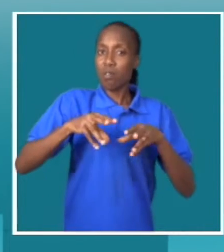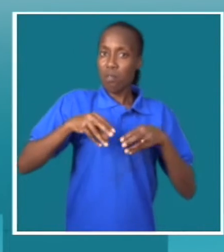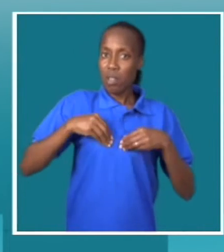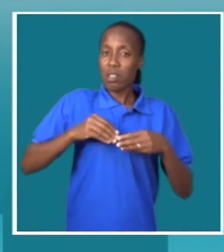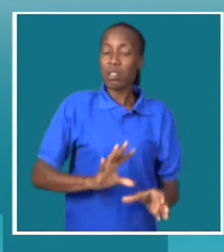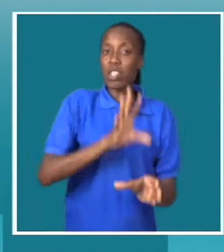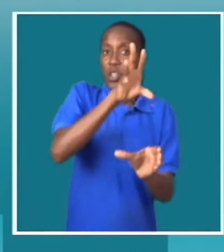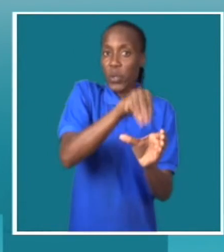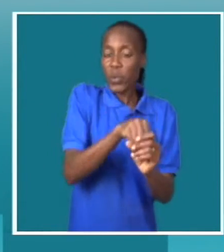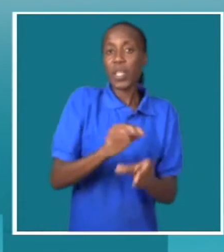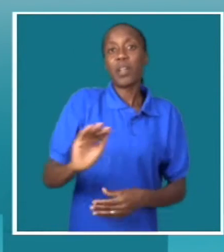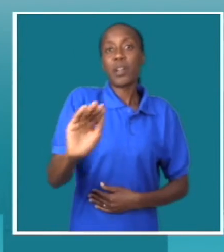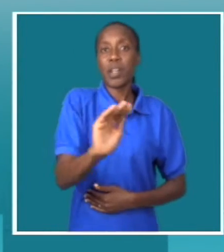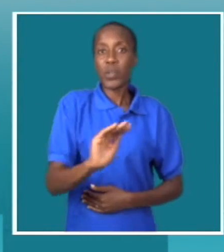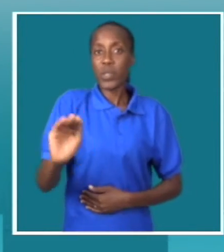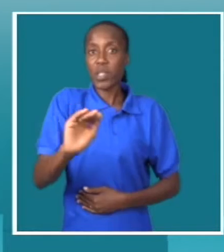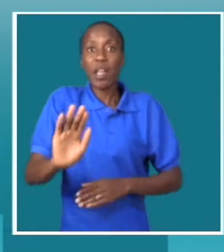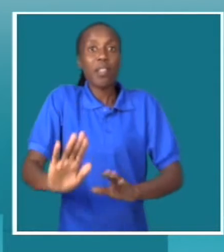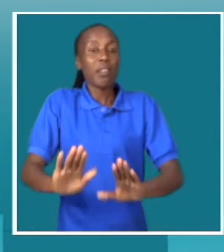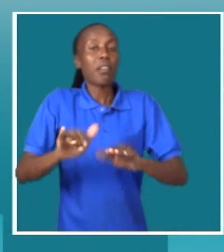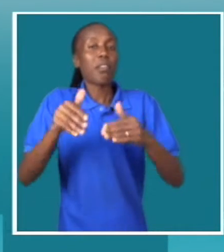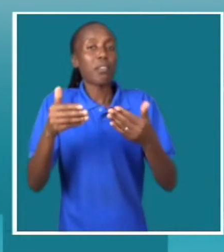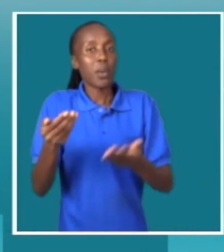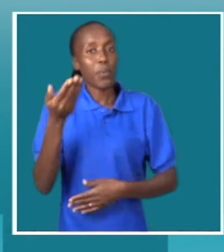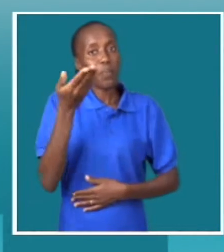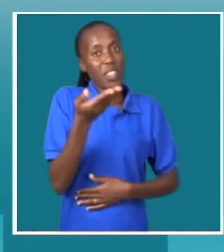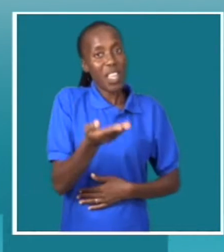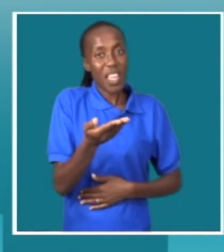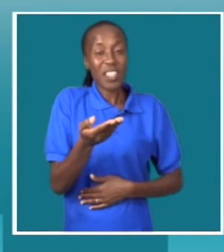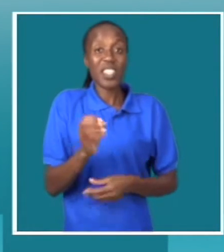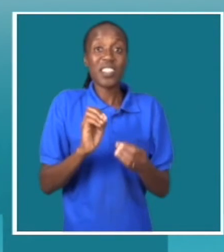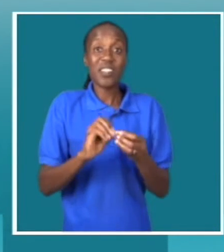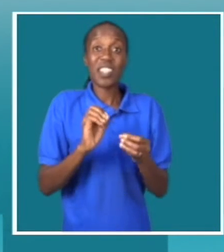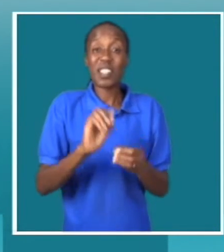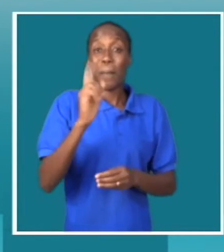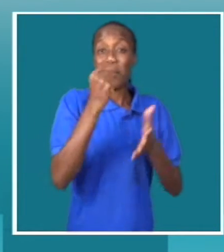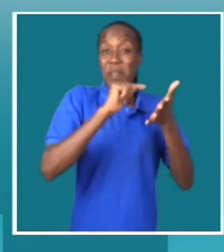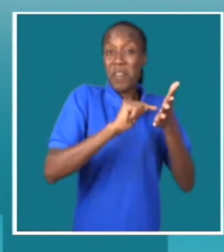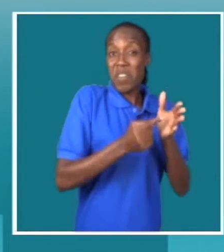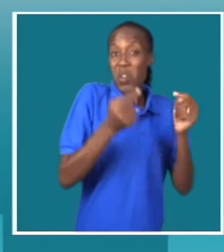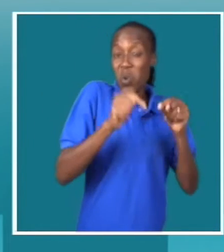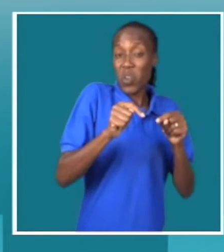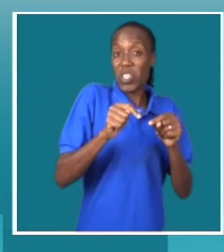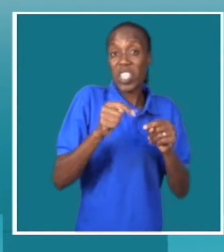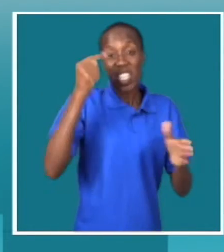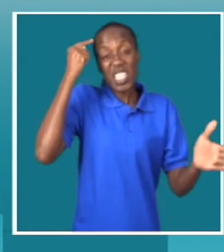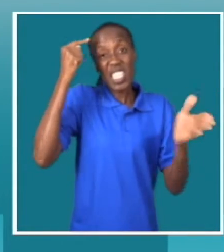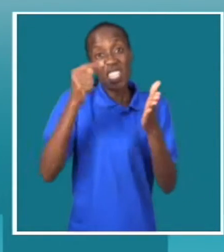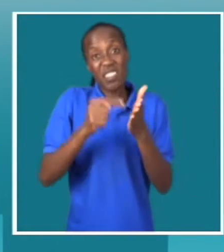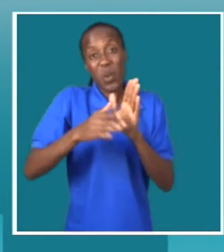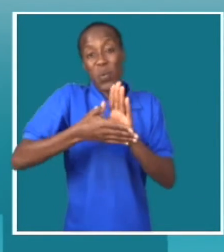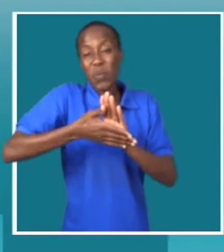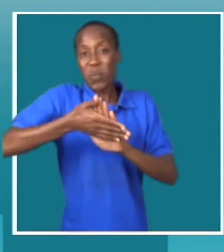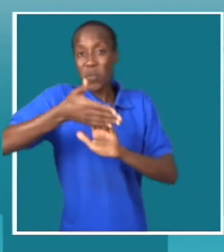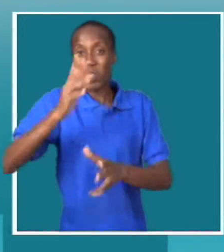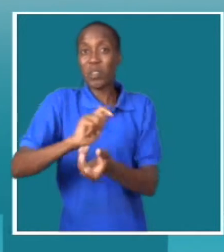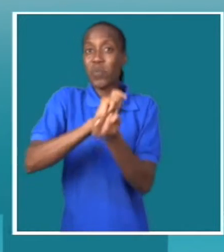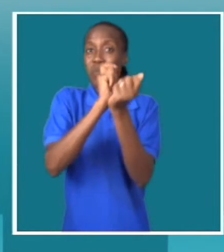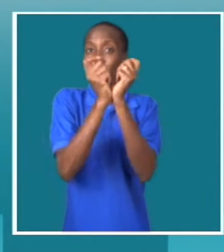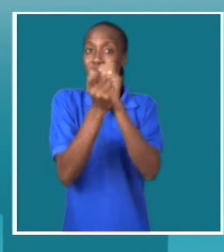que é para as nossas crianças sejam aceitas e sejam incluídas a nível da sociedade. Então, este passo que nós vimos hoje